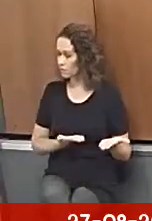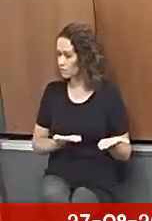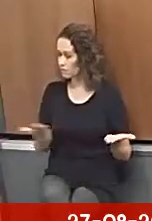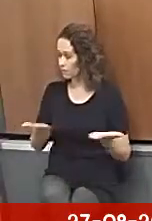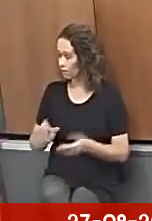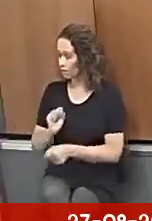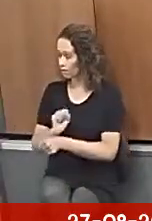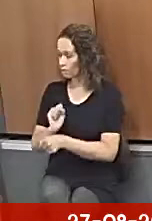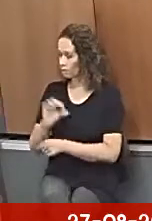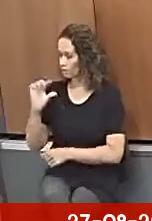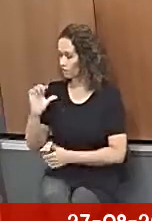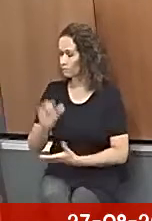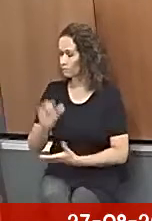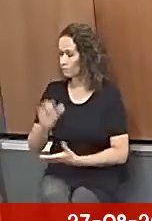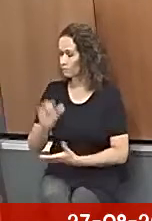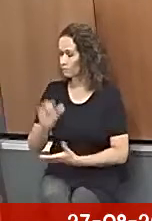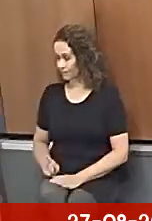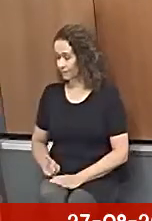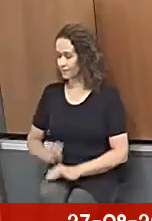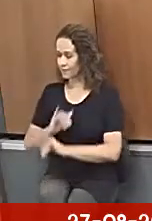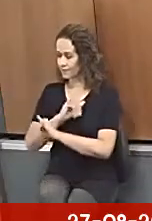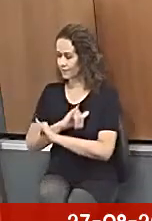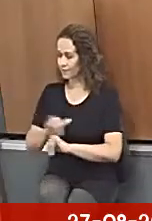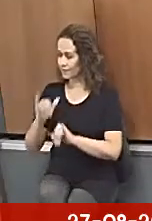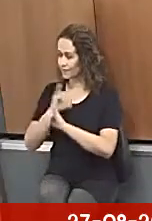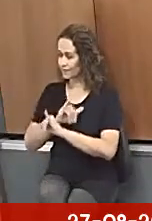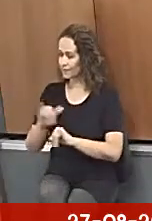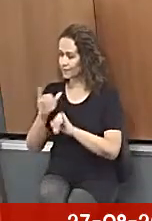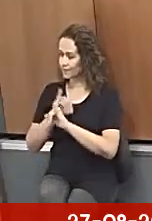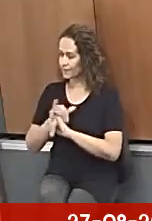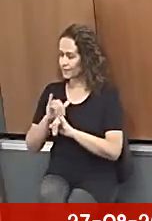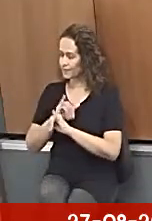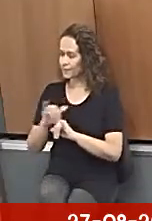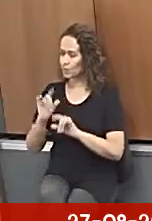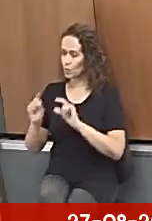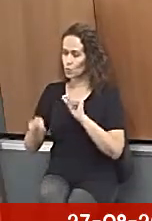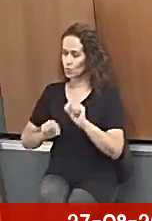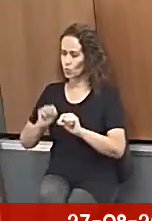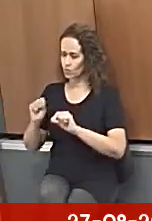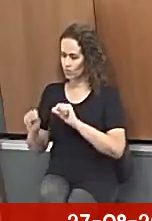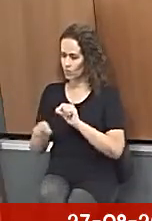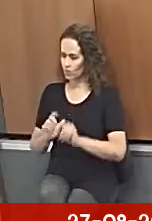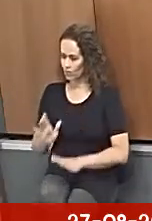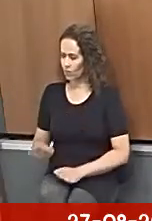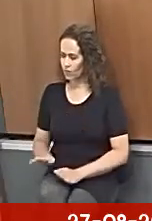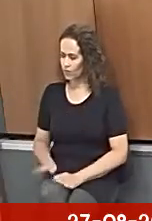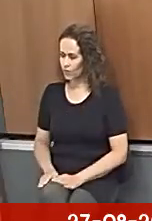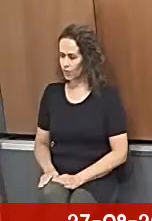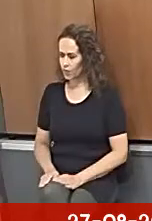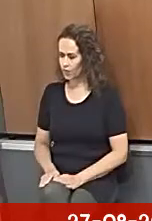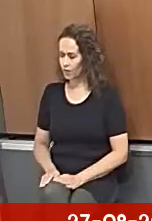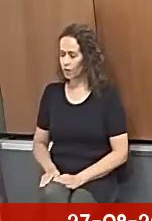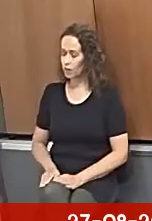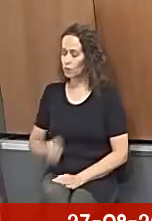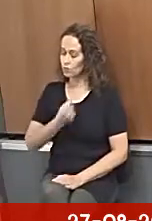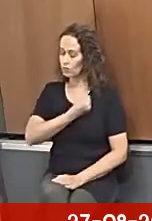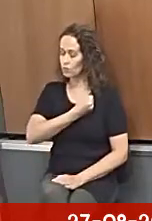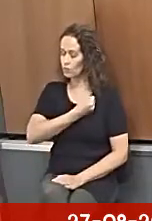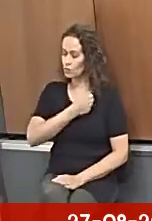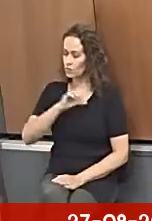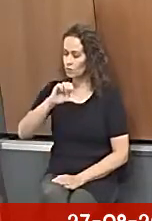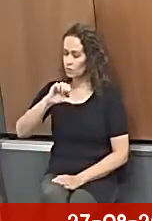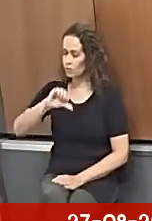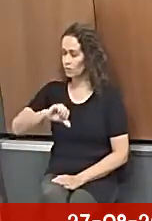trabalho formal a correspondência recebida é ofício número 900 e 6/2